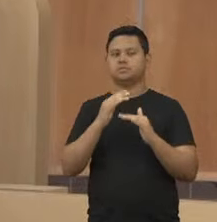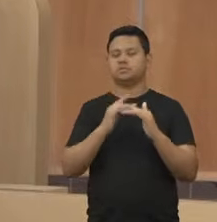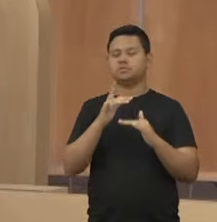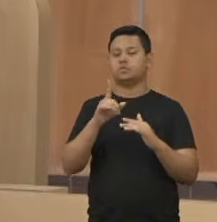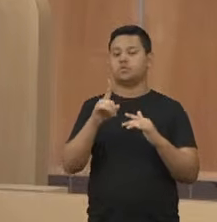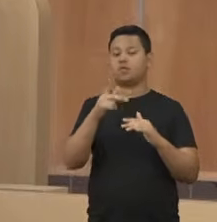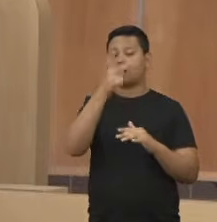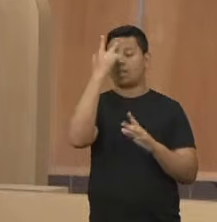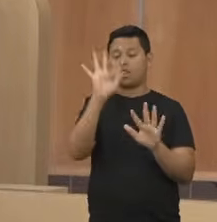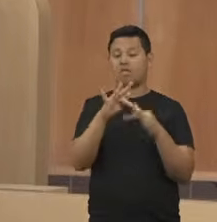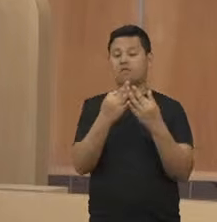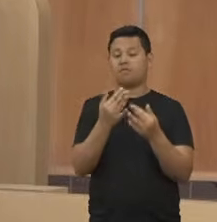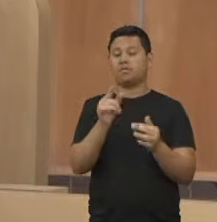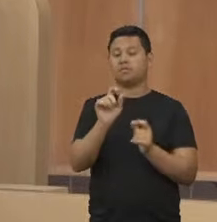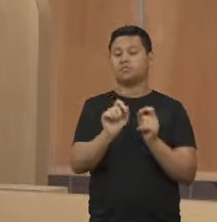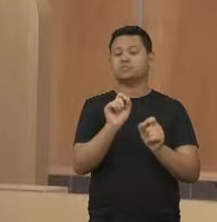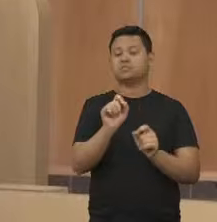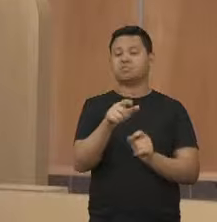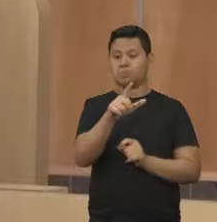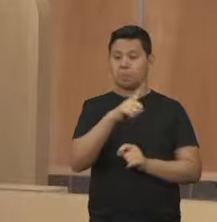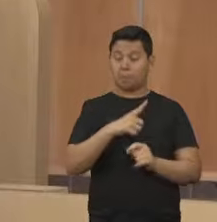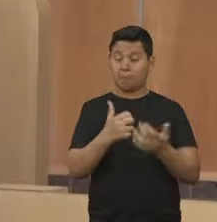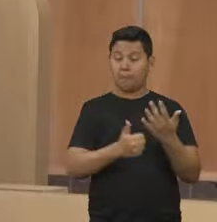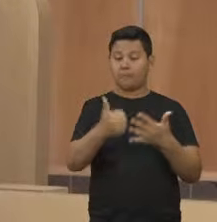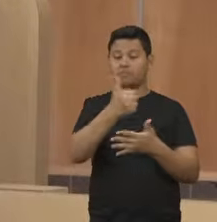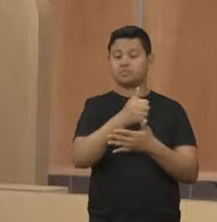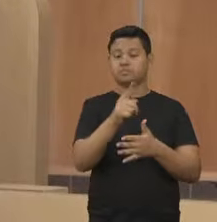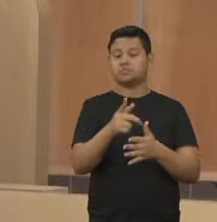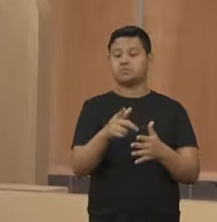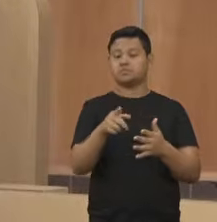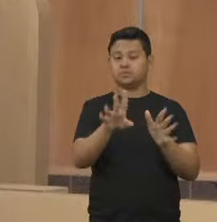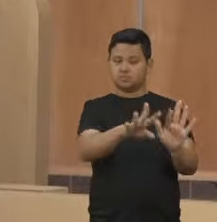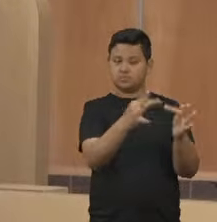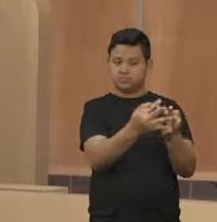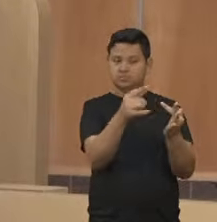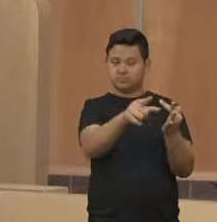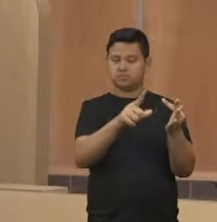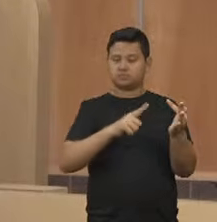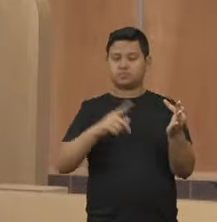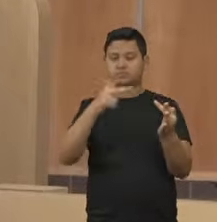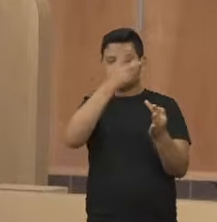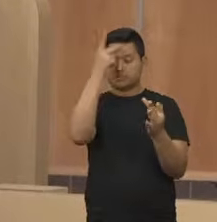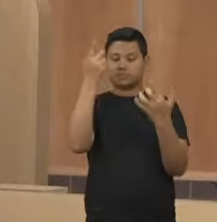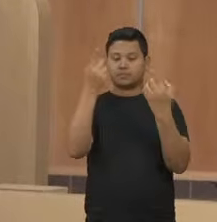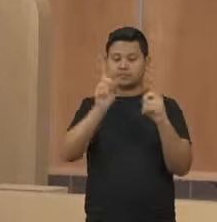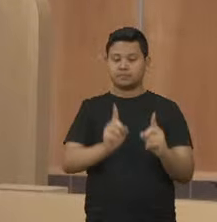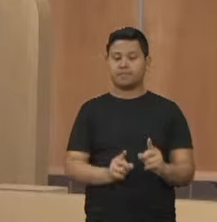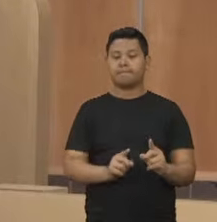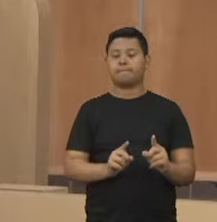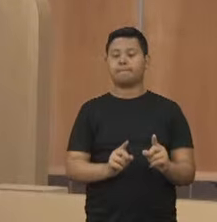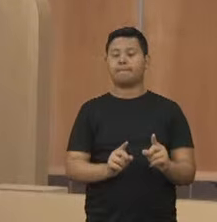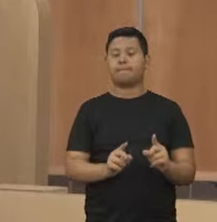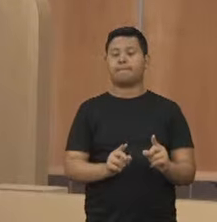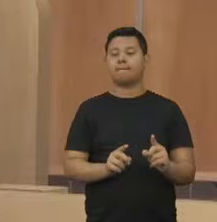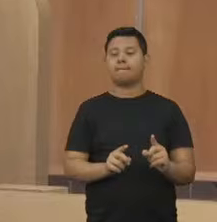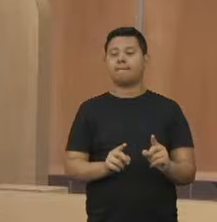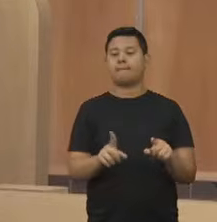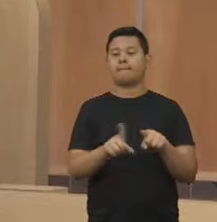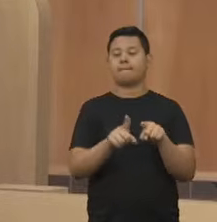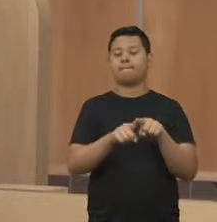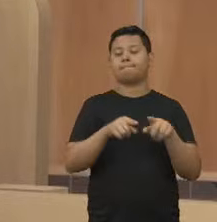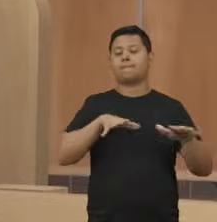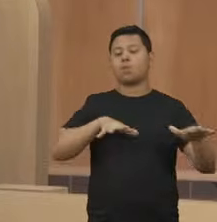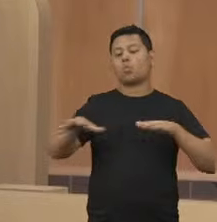poderiam ter preferência, famílias com pessoas com deficiência e com